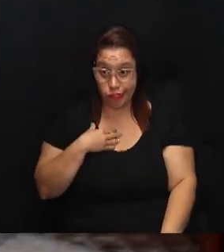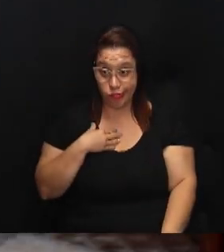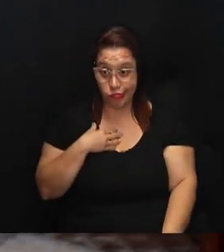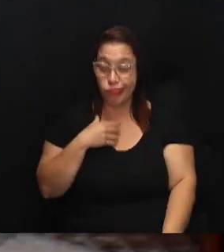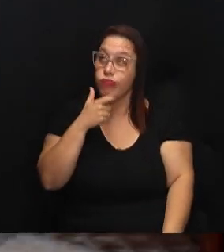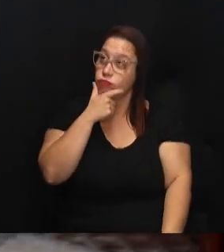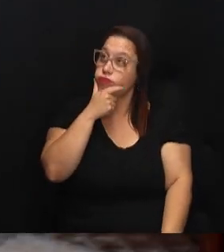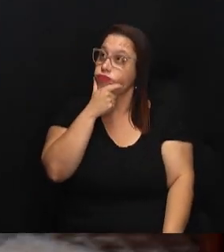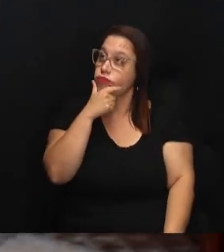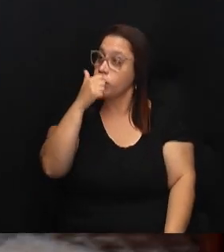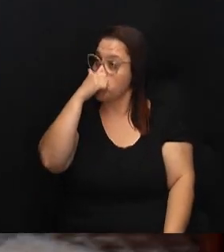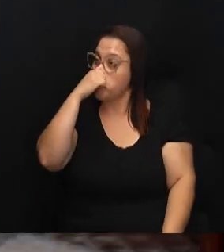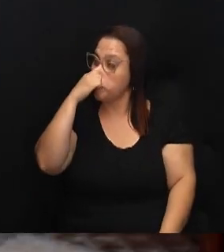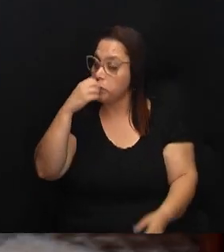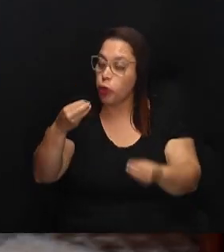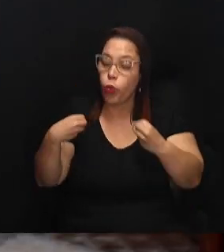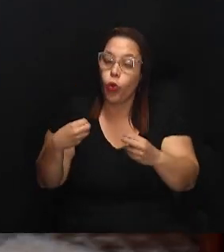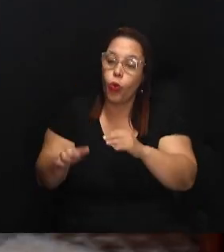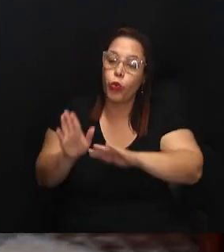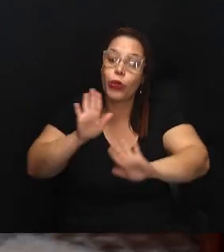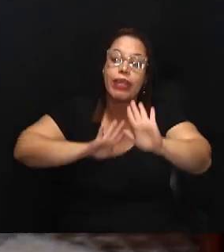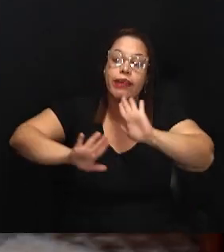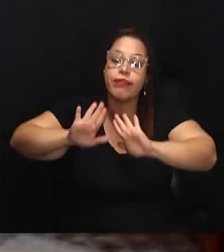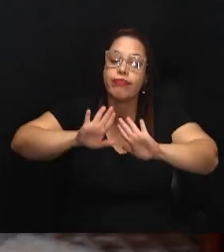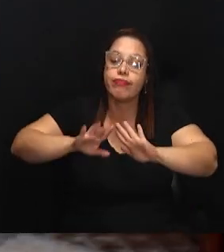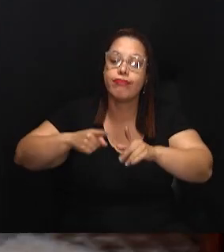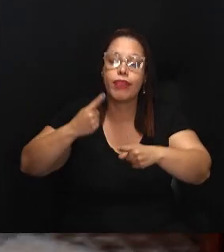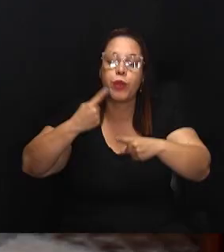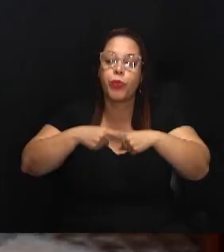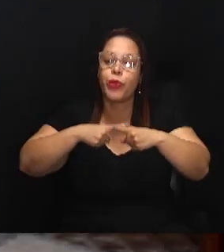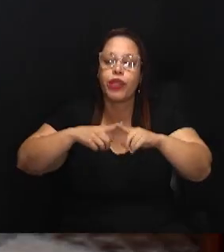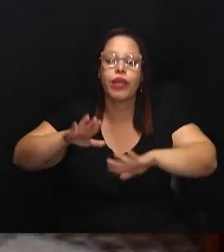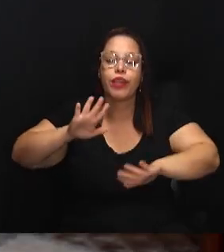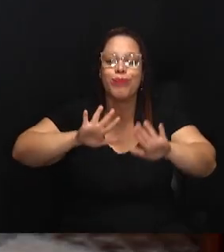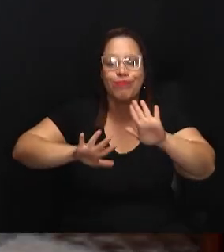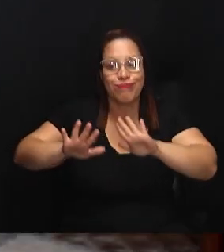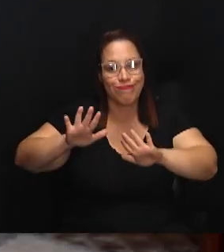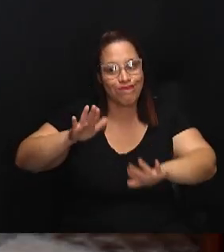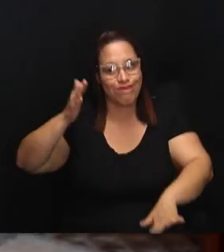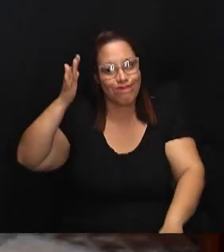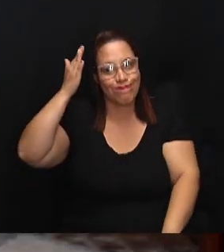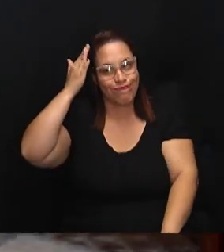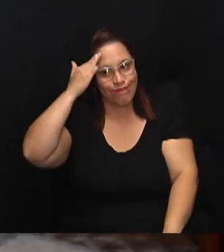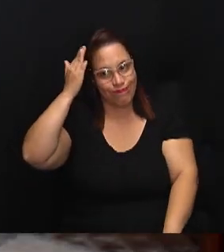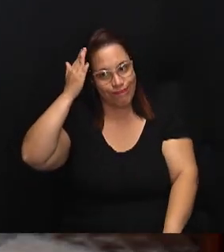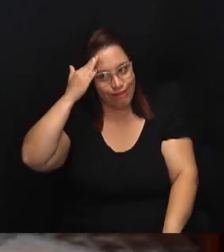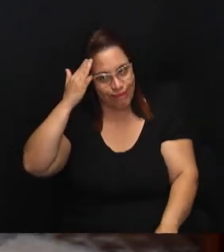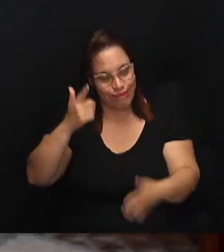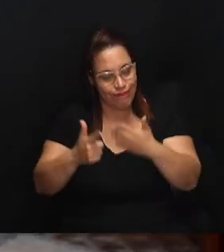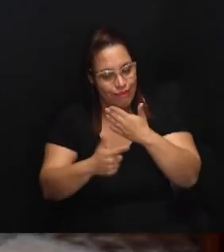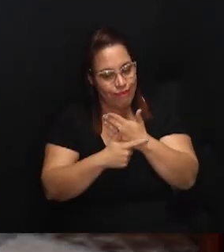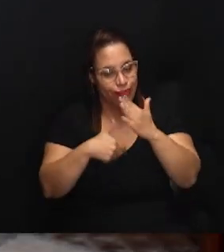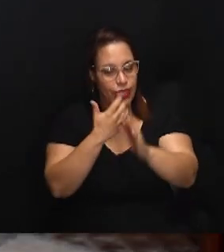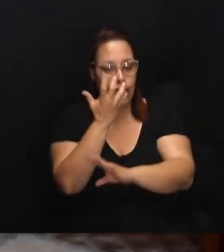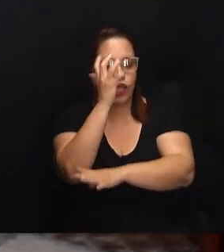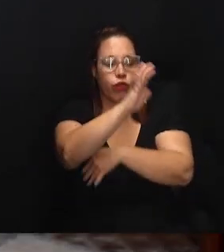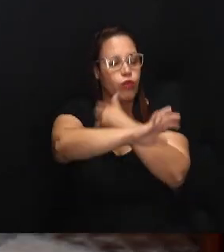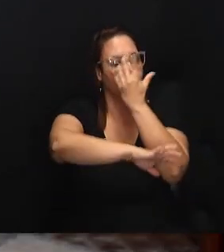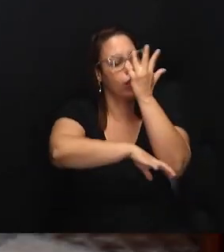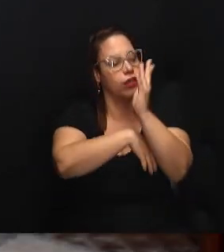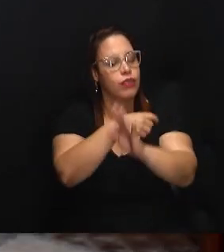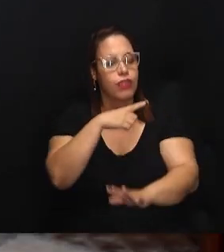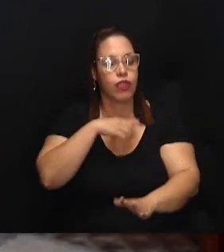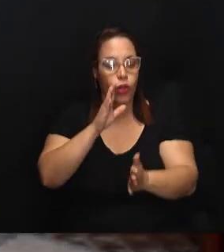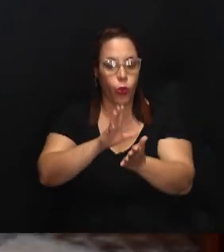entende que a gente consegue pensar em maneiras de preservar isso. E por que preservar, né? Porque a gente entende o papel que a